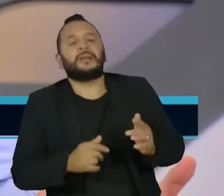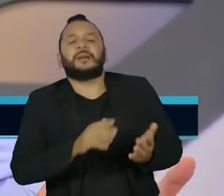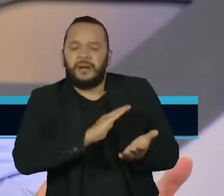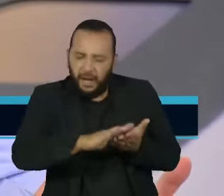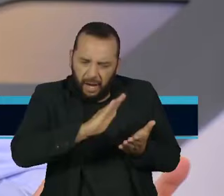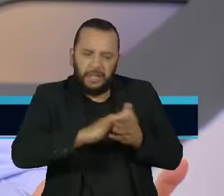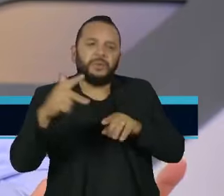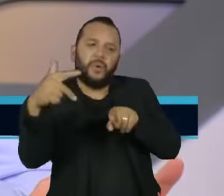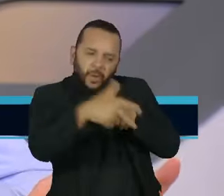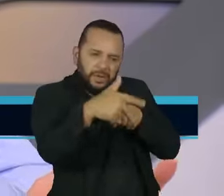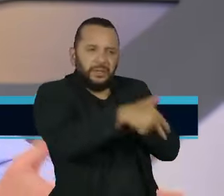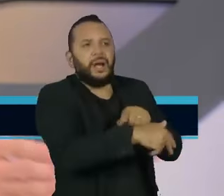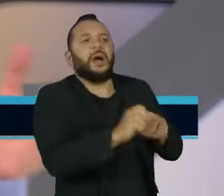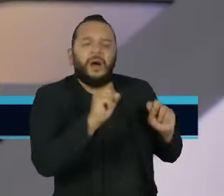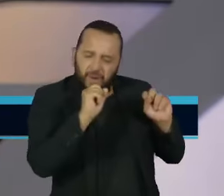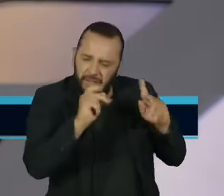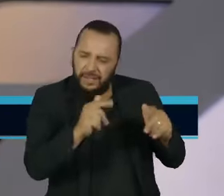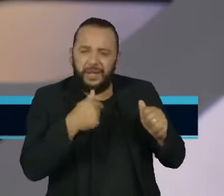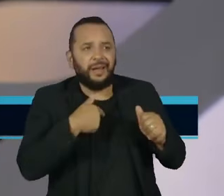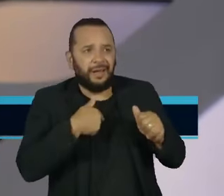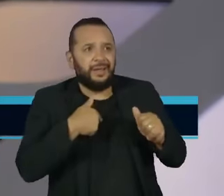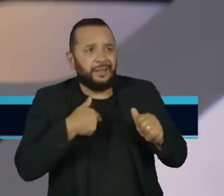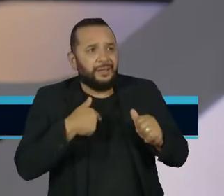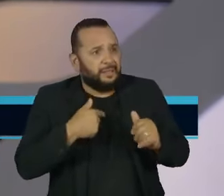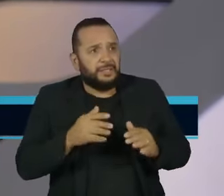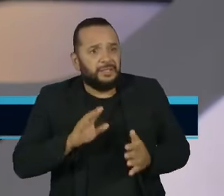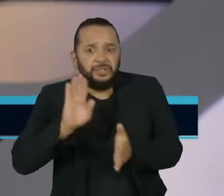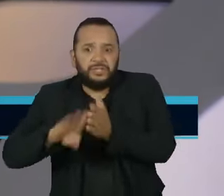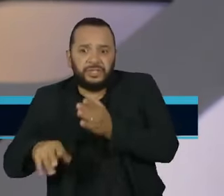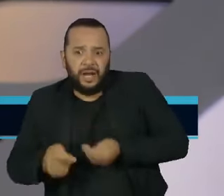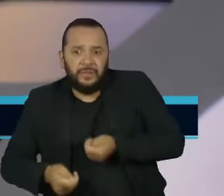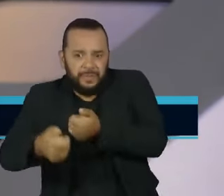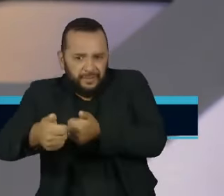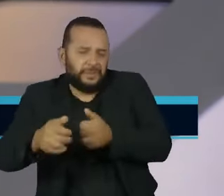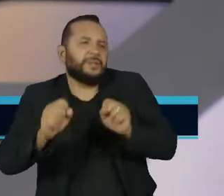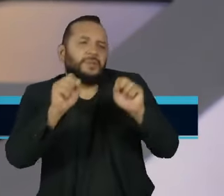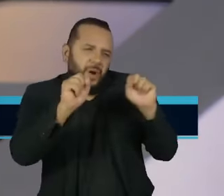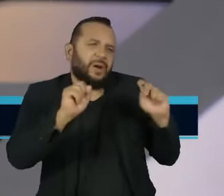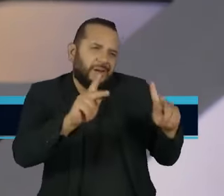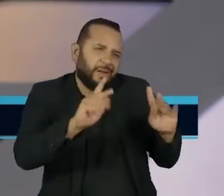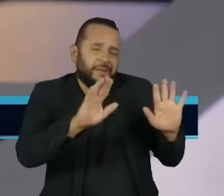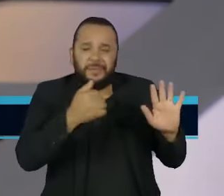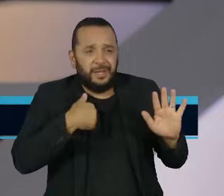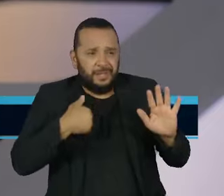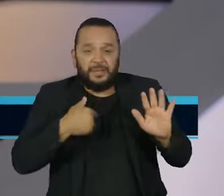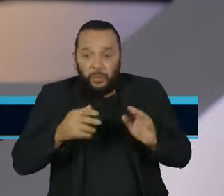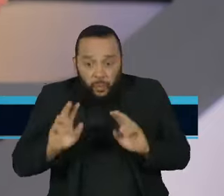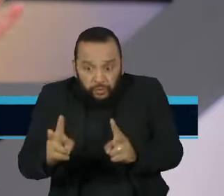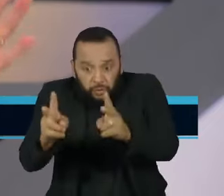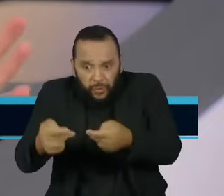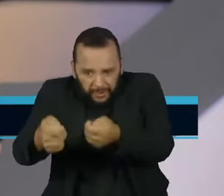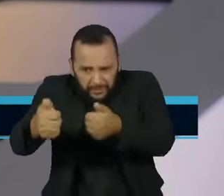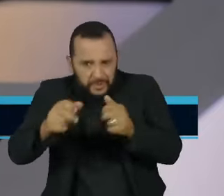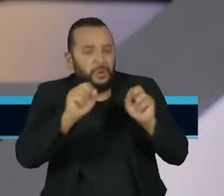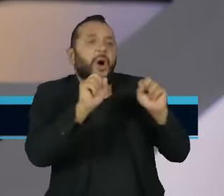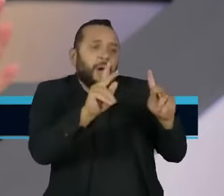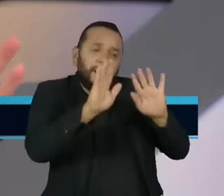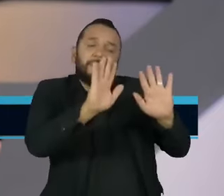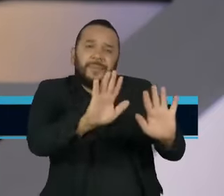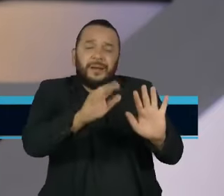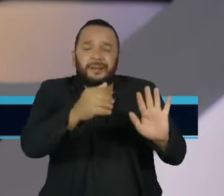gastos que poderiam ser feitos sem a reoneração da folha eu eu não tô dizendo que eu sou a favor ou contra mas não acho que há nada